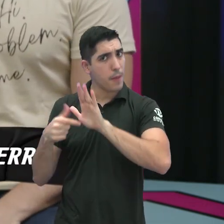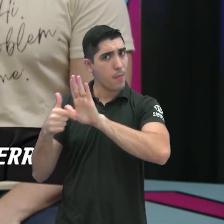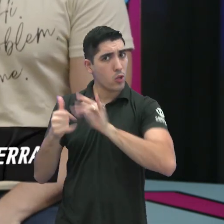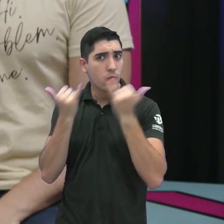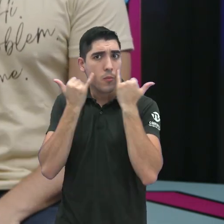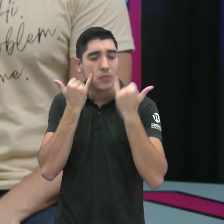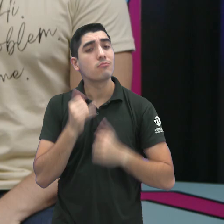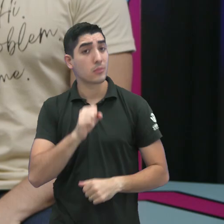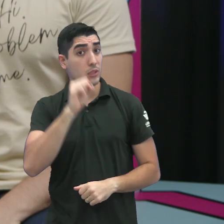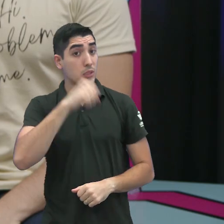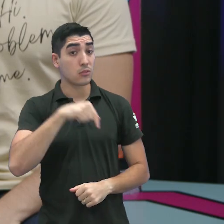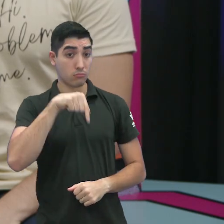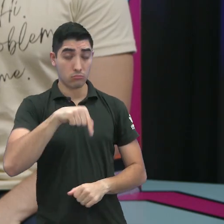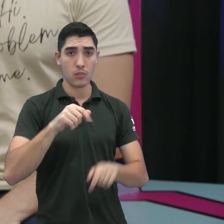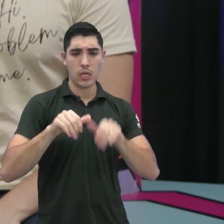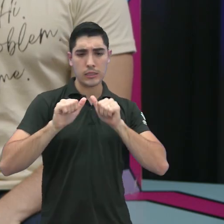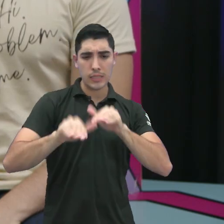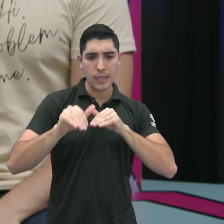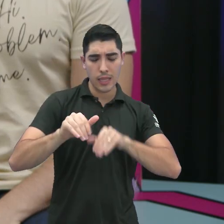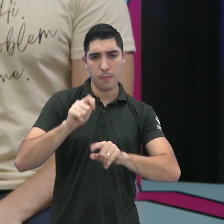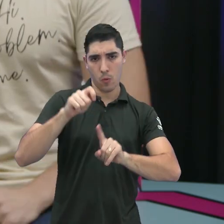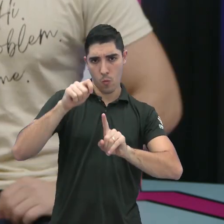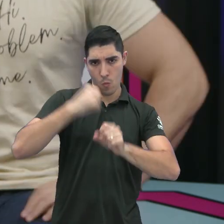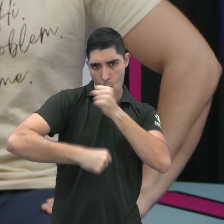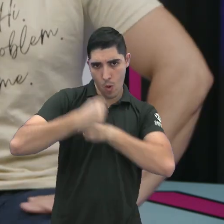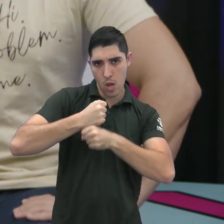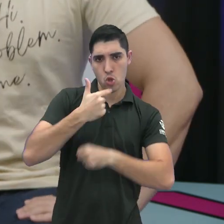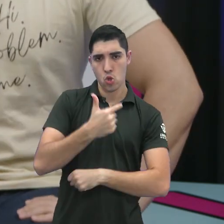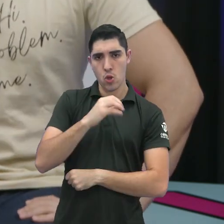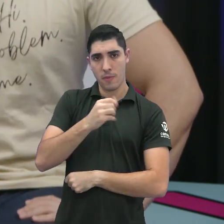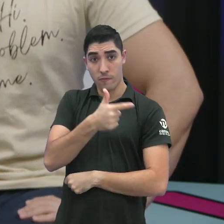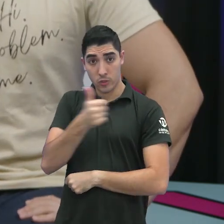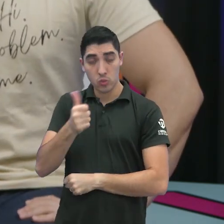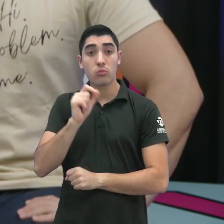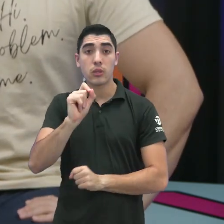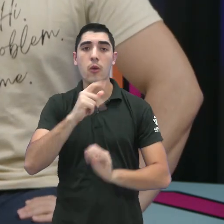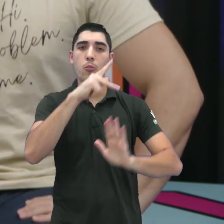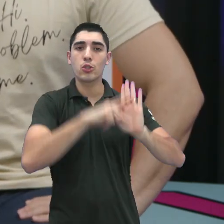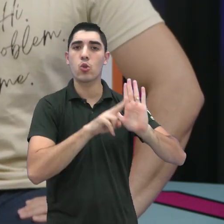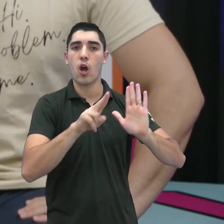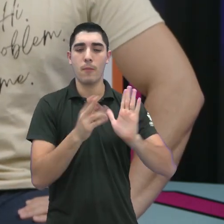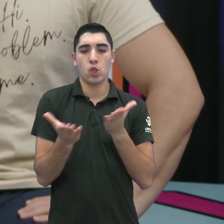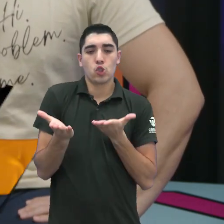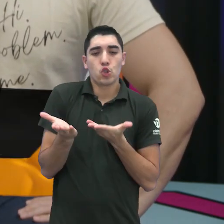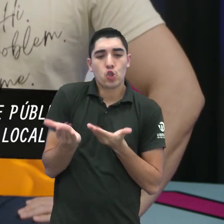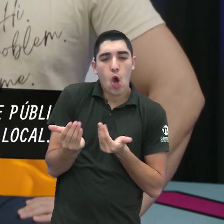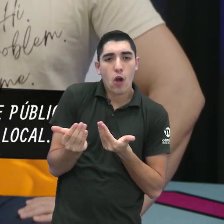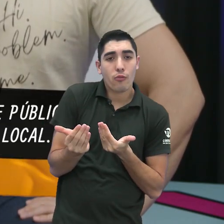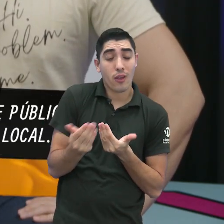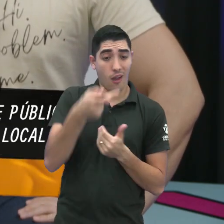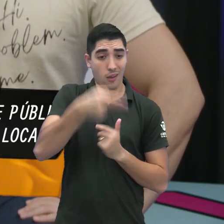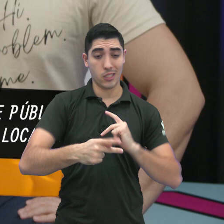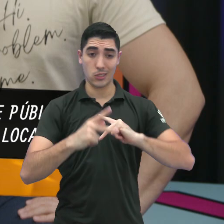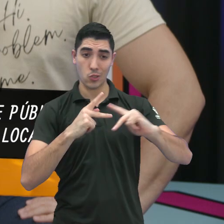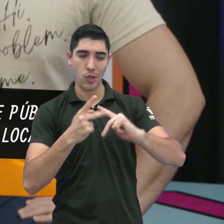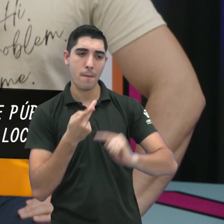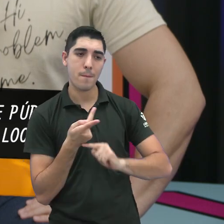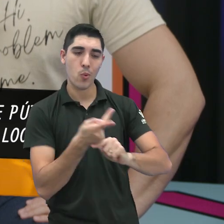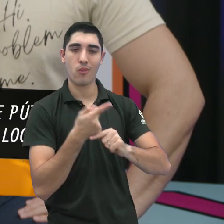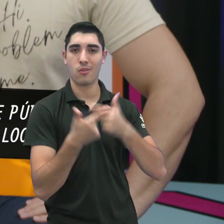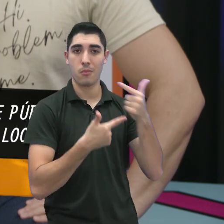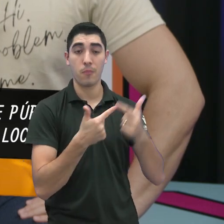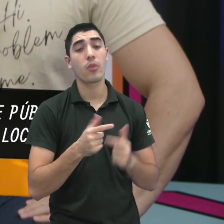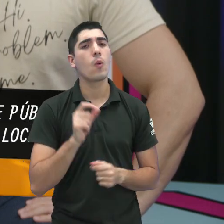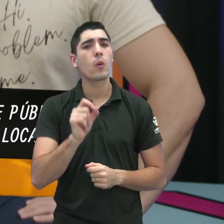a Câmara aprovou em setembro de 2021 o programa Jovem Joseense. Ele permite a contratação de